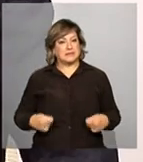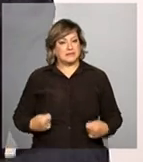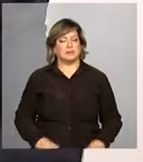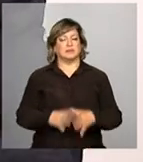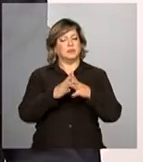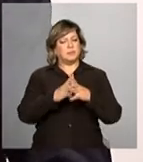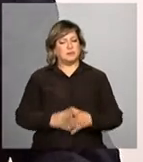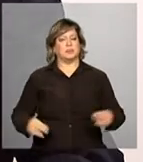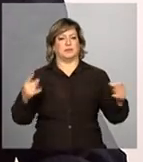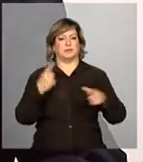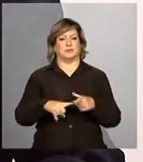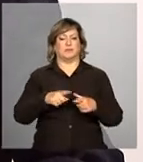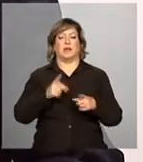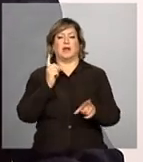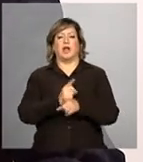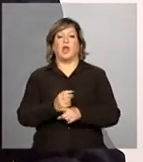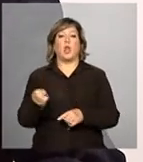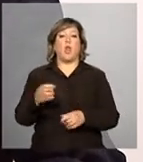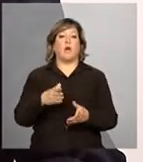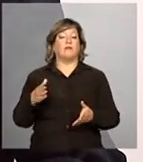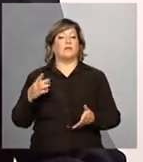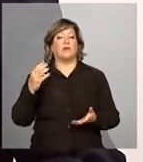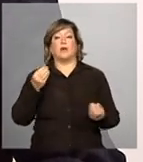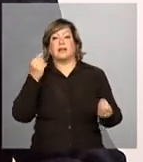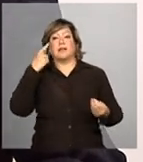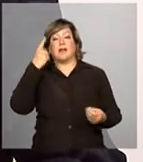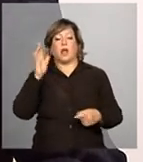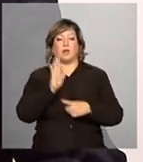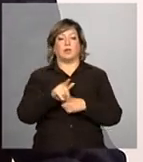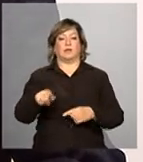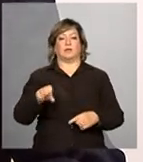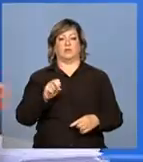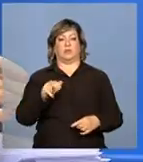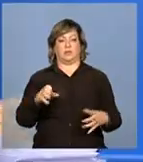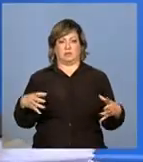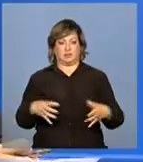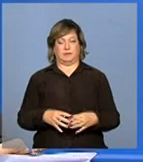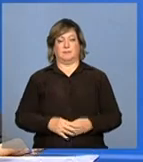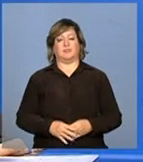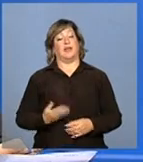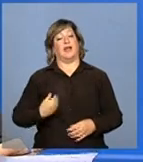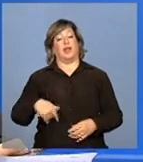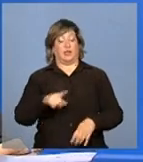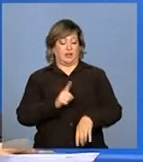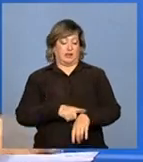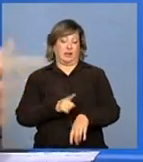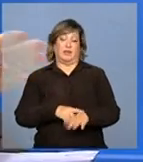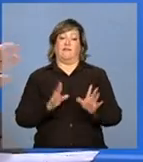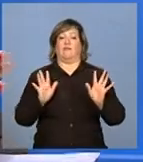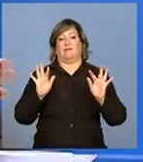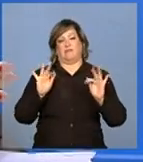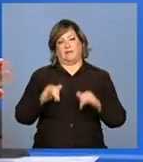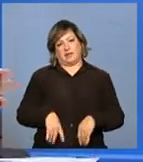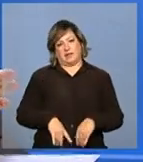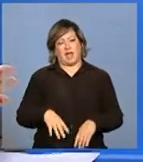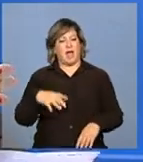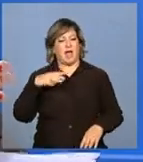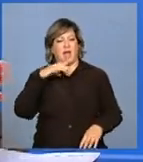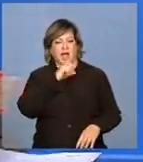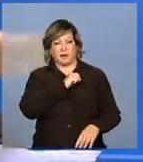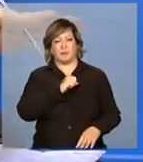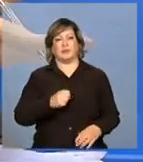desdobramentos e achar novos caminhos No que diz respeito a isso na área da Assistência Social gente nosso programa tá chegando ao fim passou super